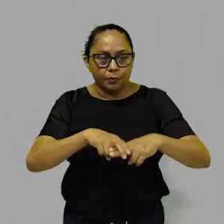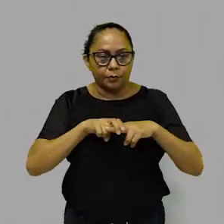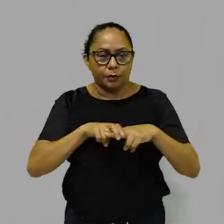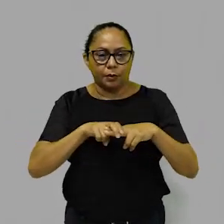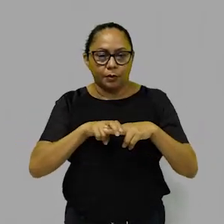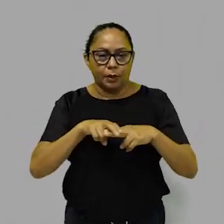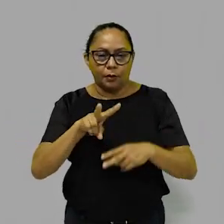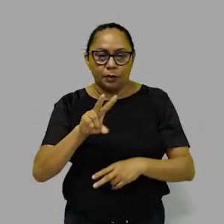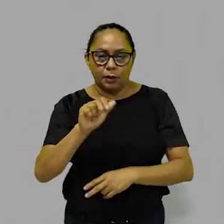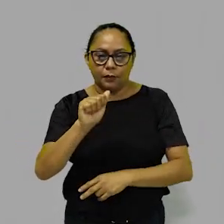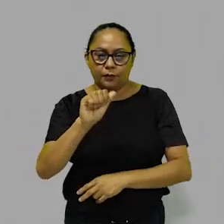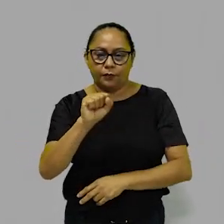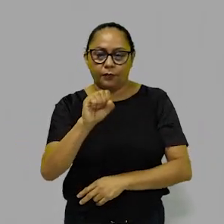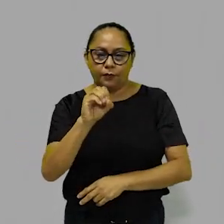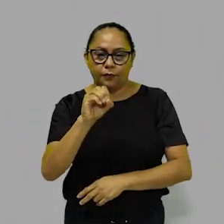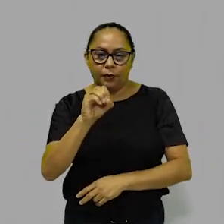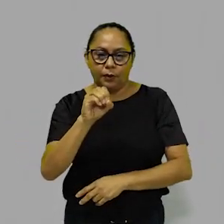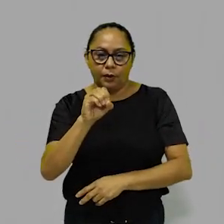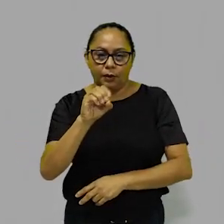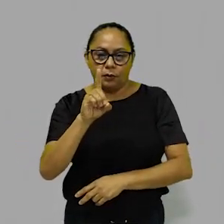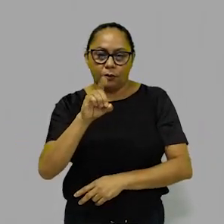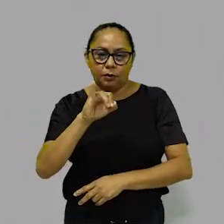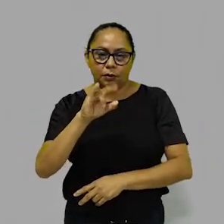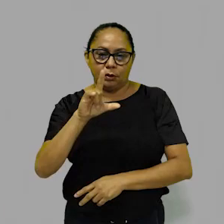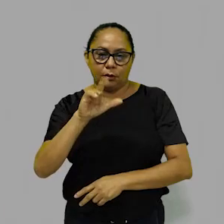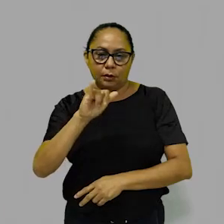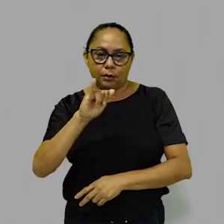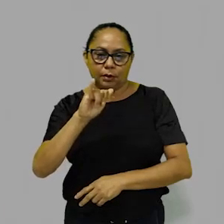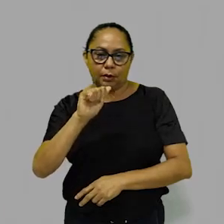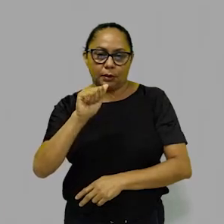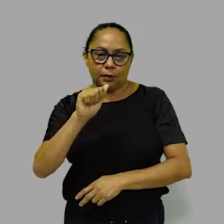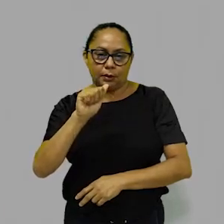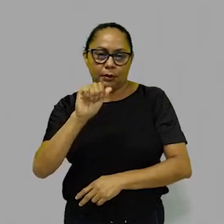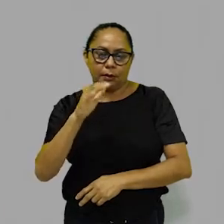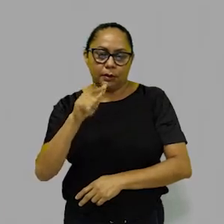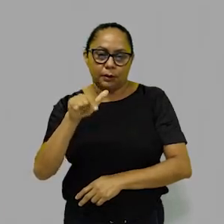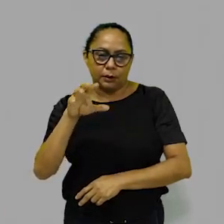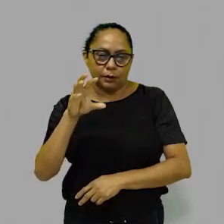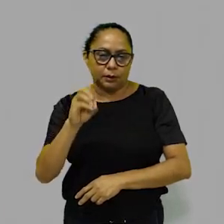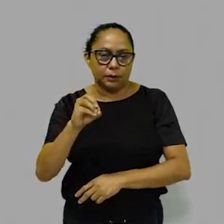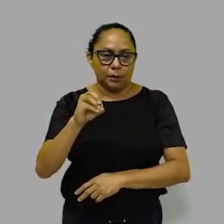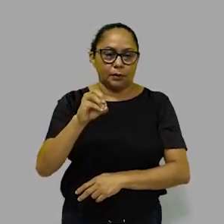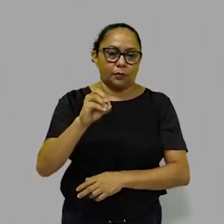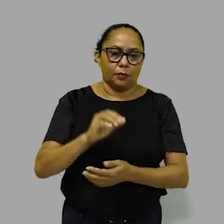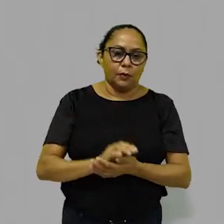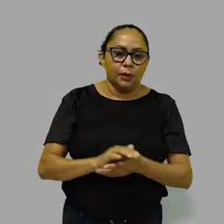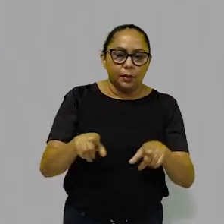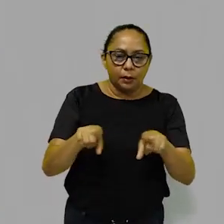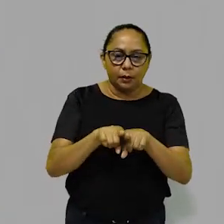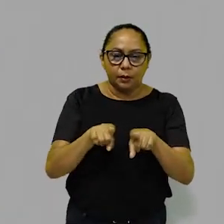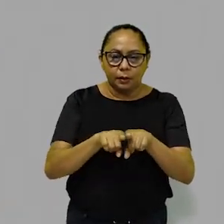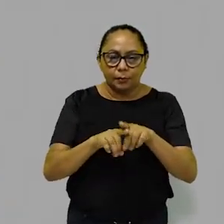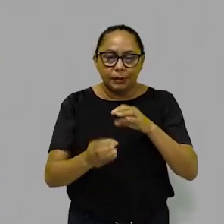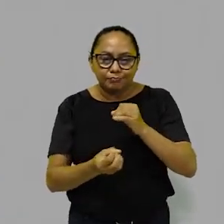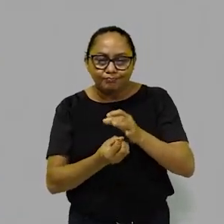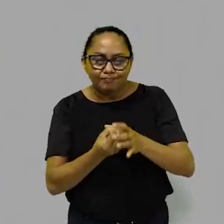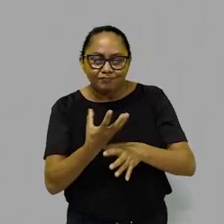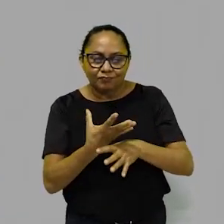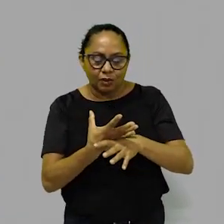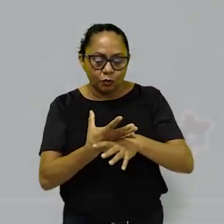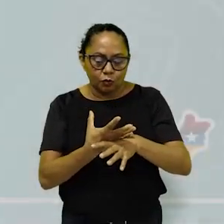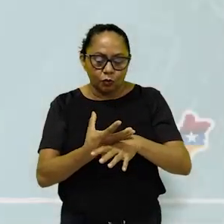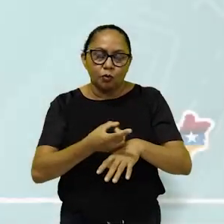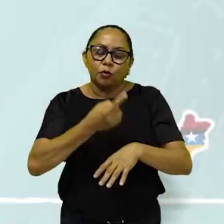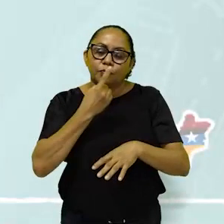dessa vasodilatação e aumento da permeabilidade. E isso vai gerar uma vermelhidão e